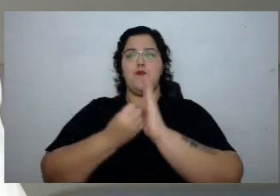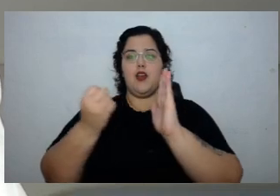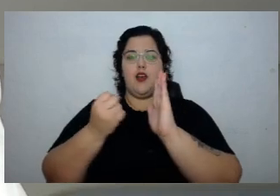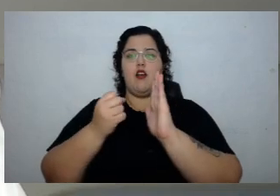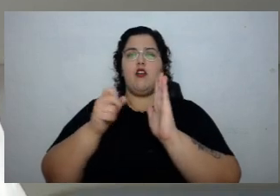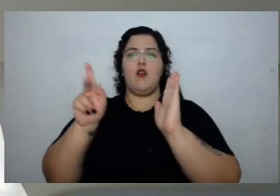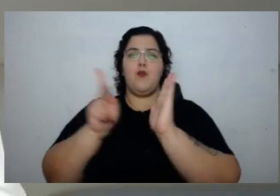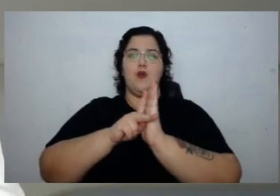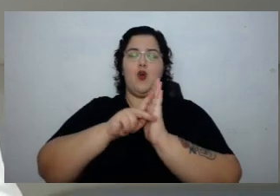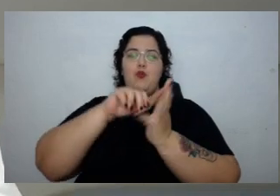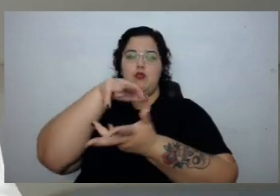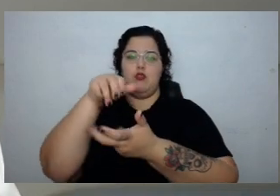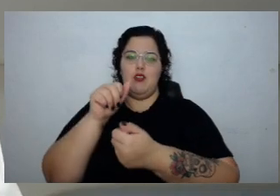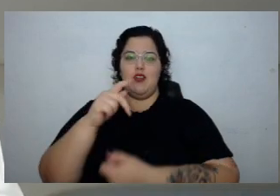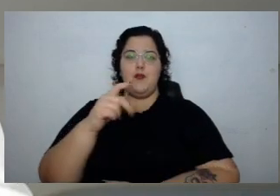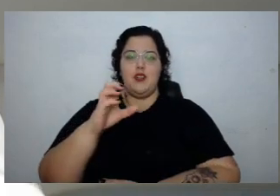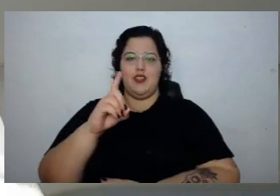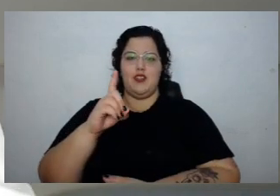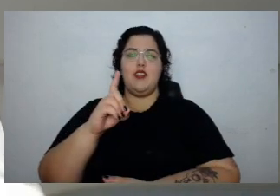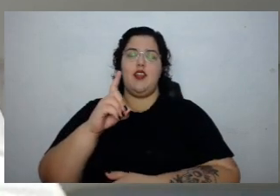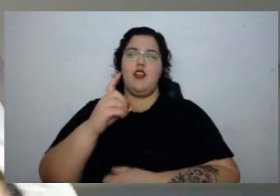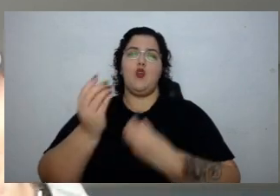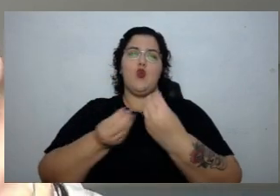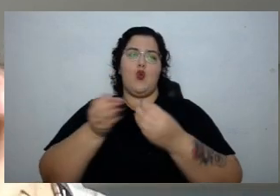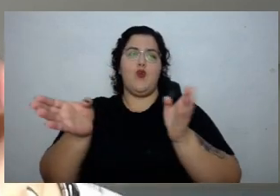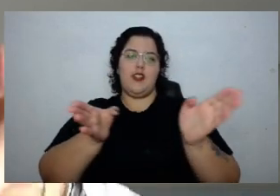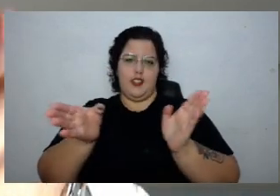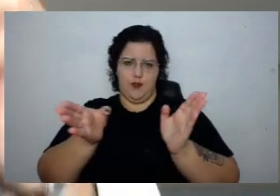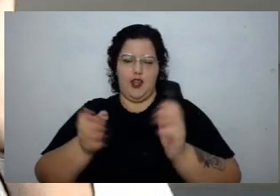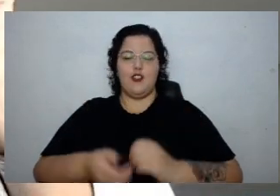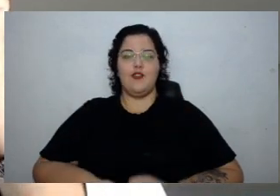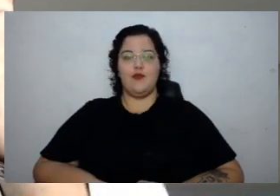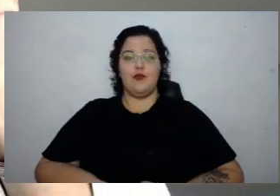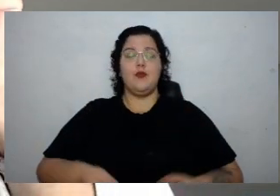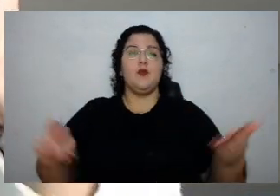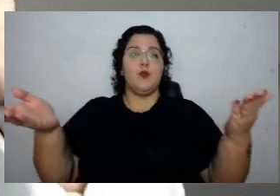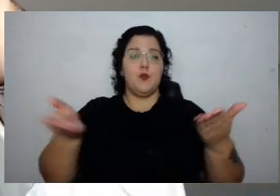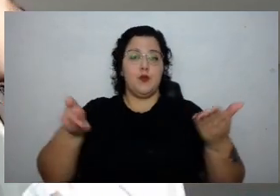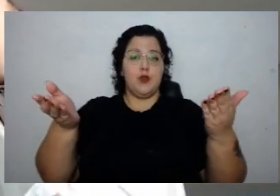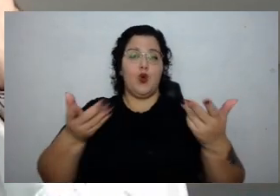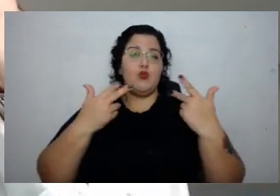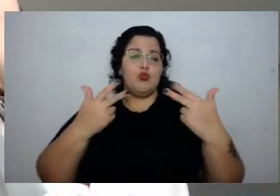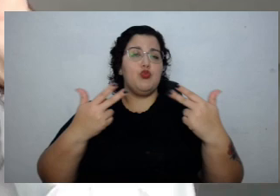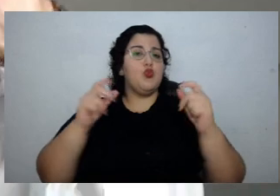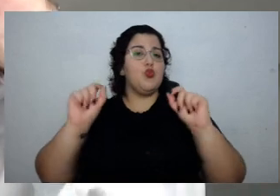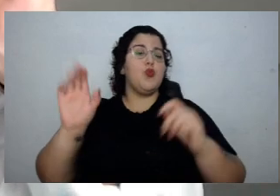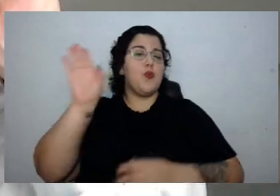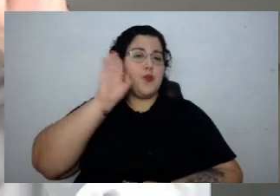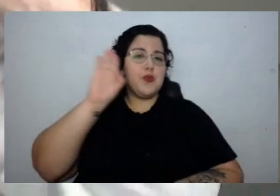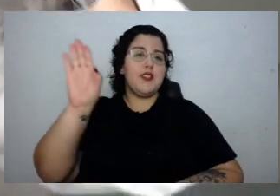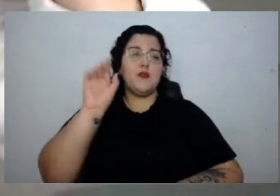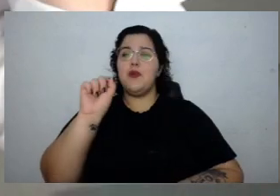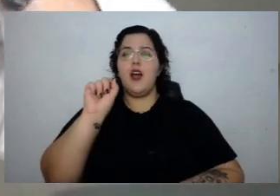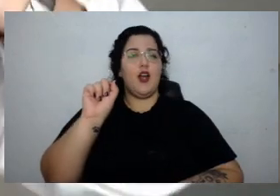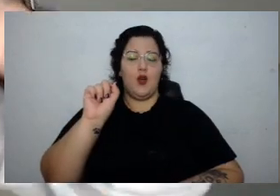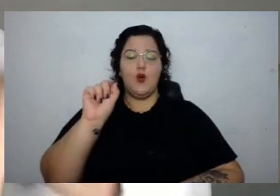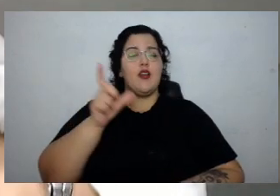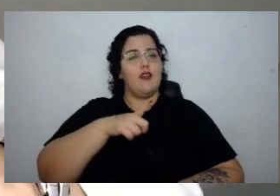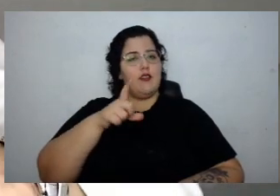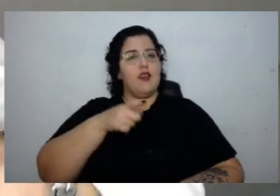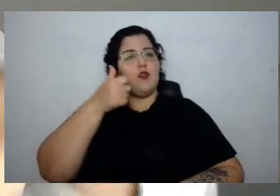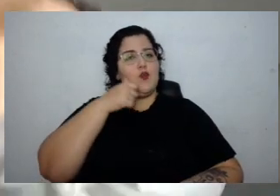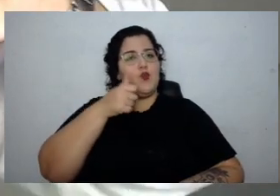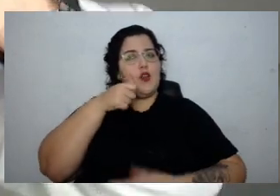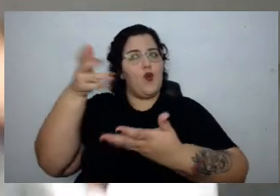símbolo universal da acessibilidade. Vou daqui a pouco trazer para você uma das nossas principais